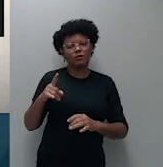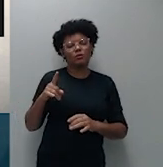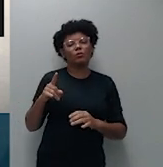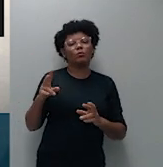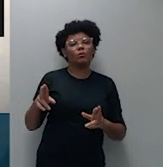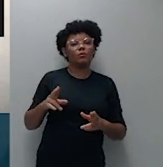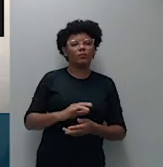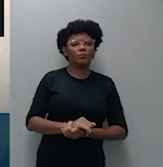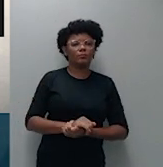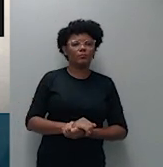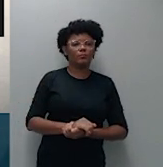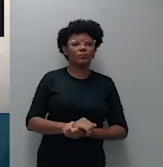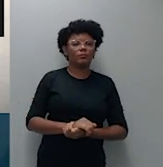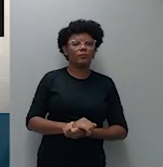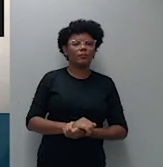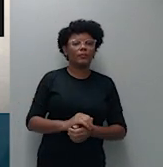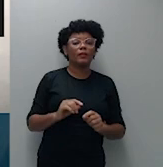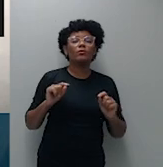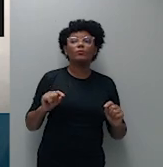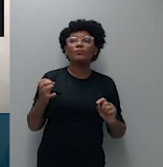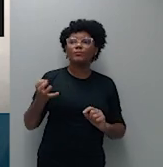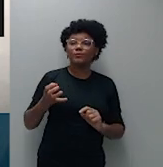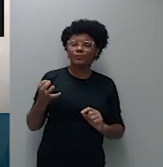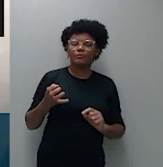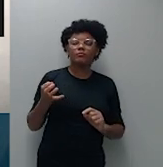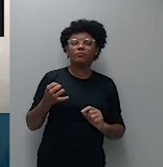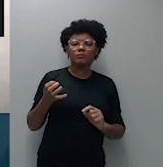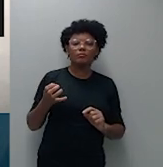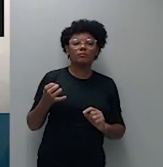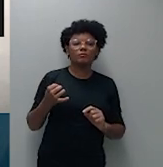o que que você quer se alega